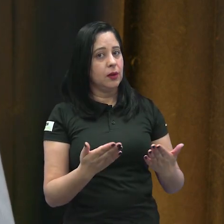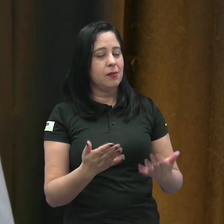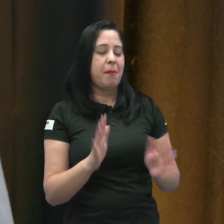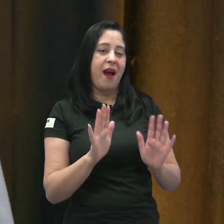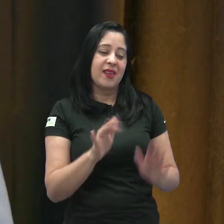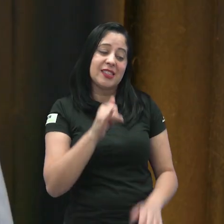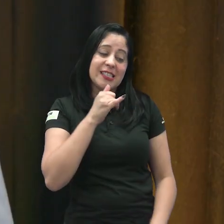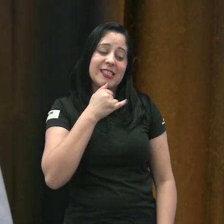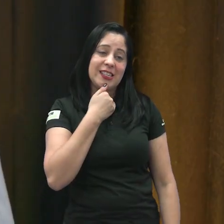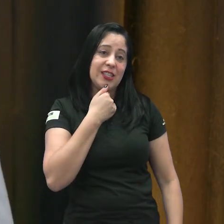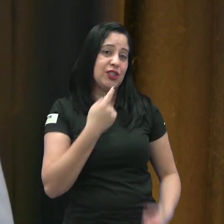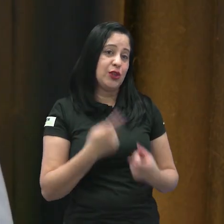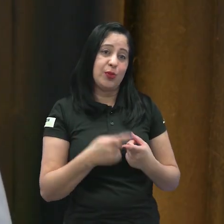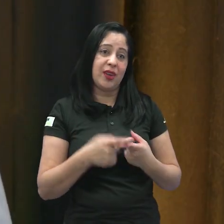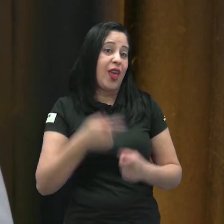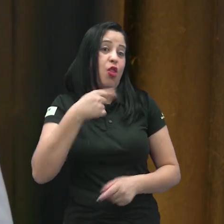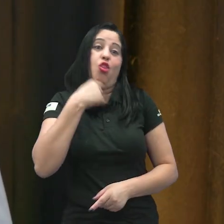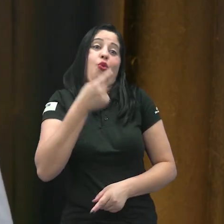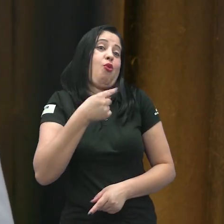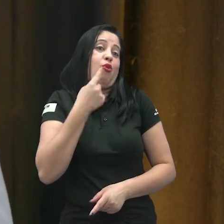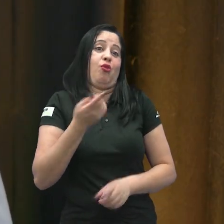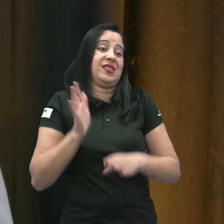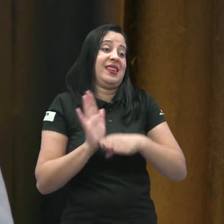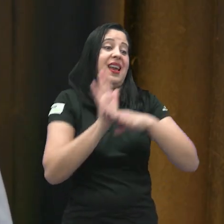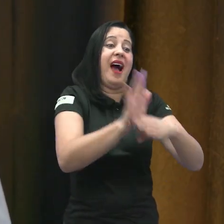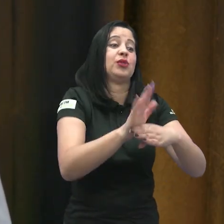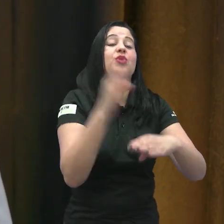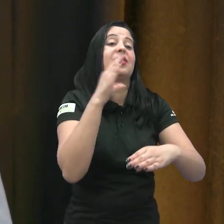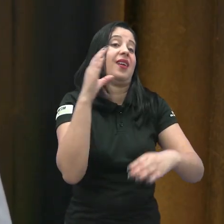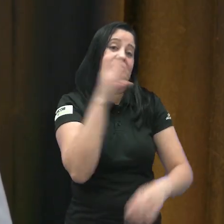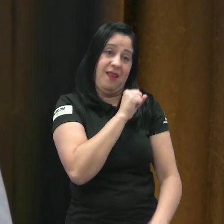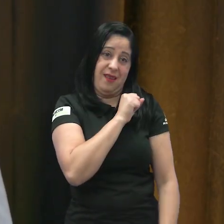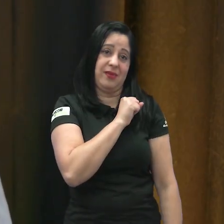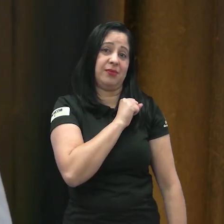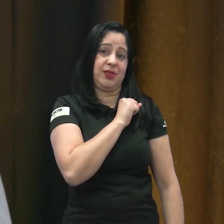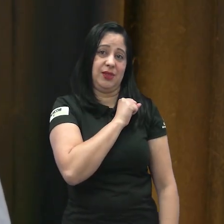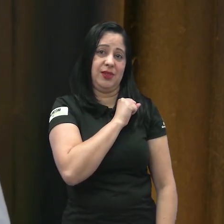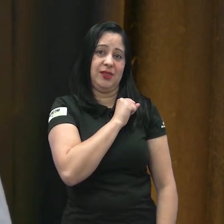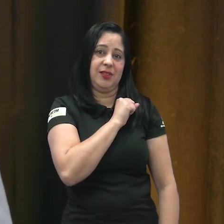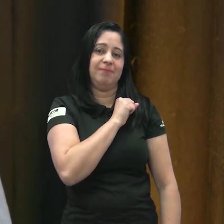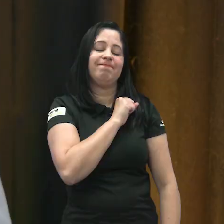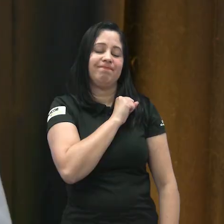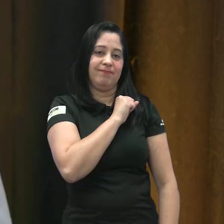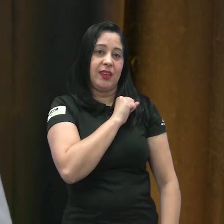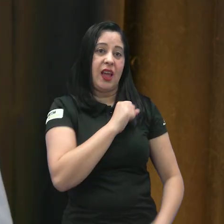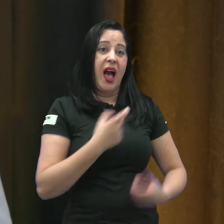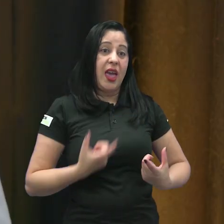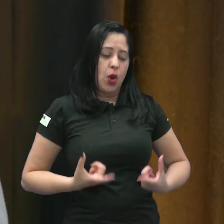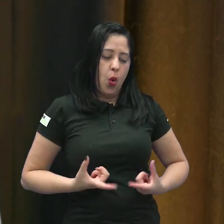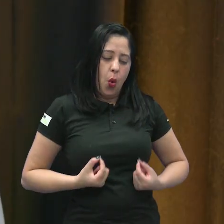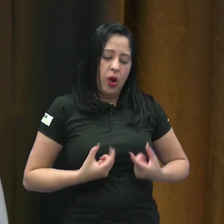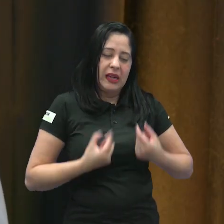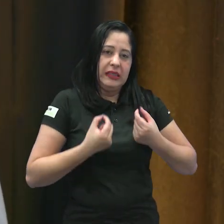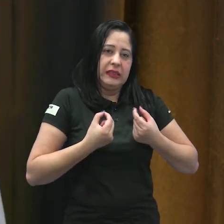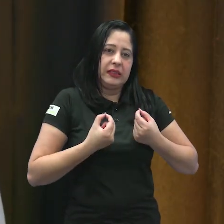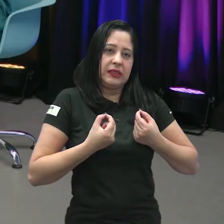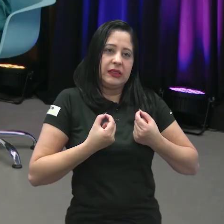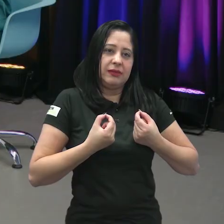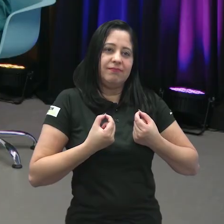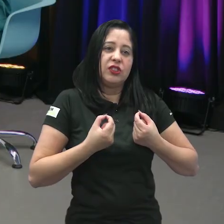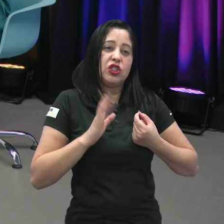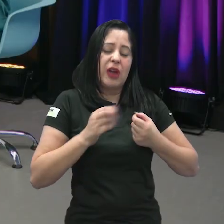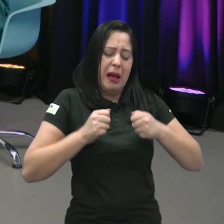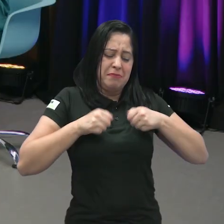Como eu disse, é uma pena que eu não cheguei na vida dela um pouco antes para a situação dela ter sido cuidada com tempo, né?